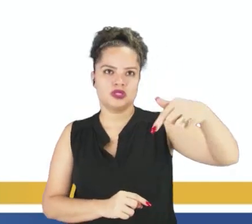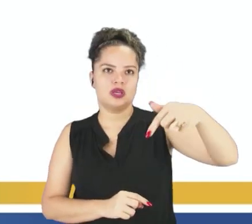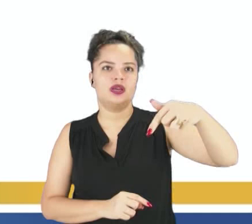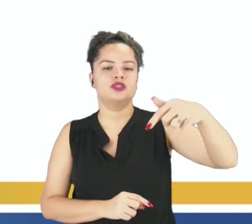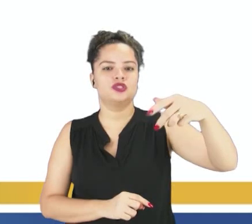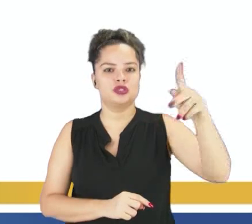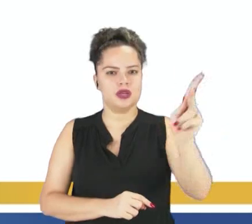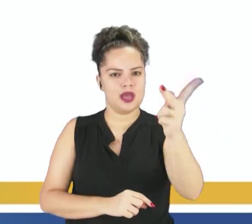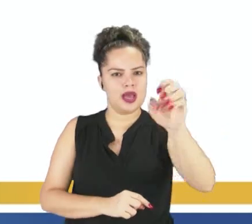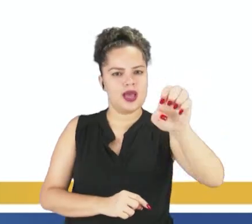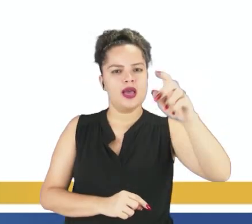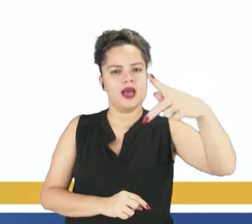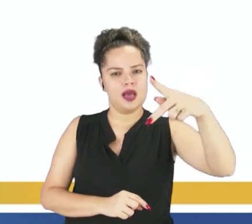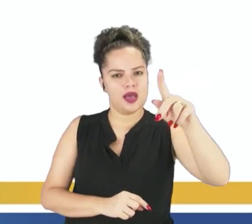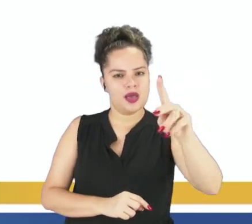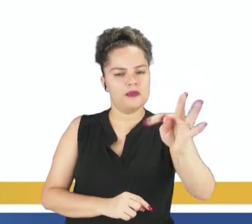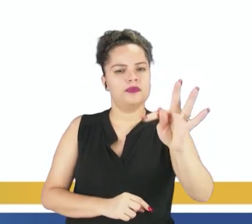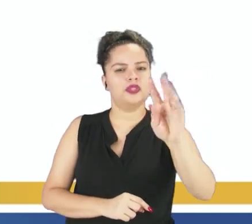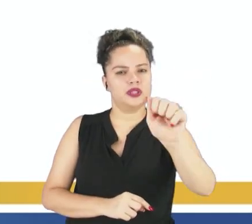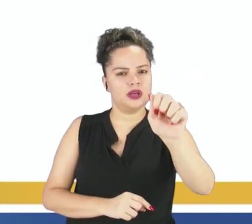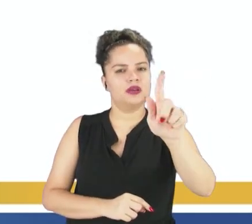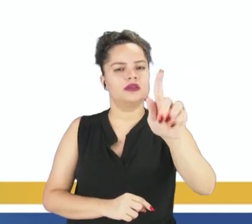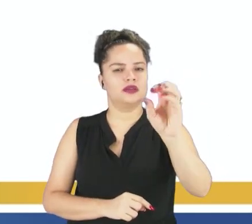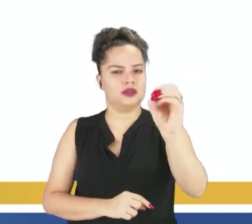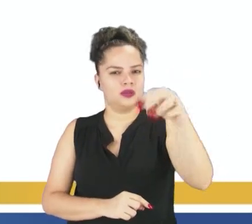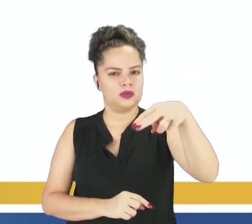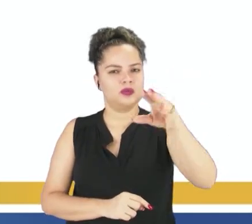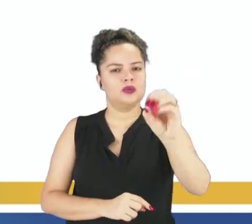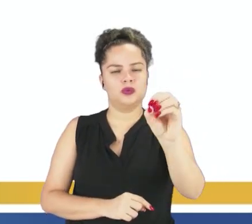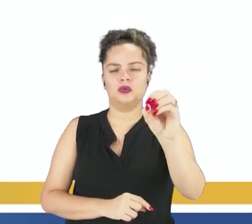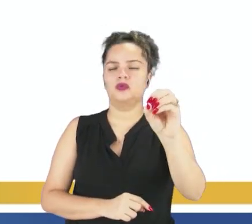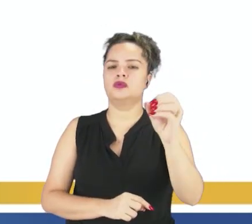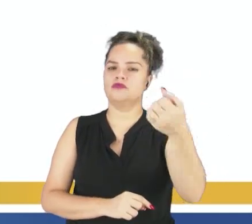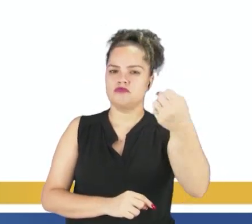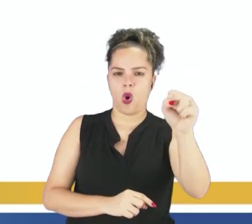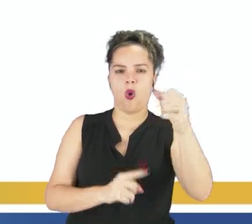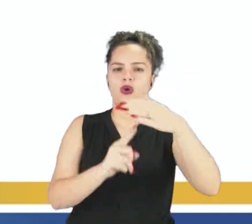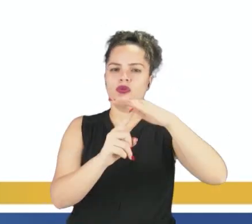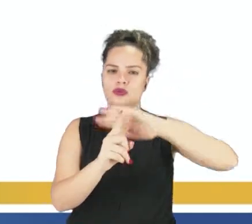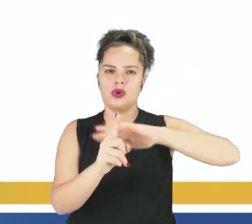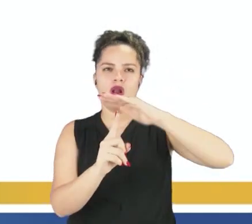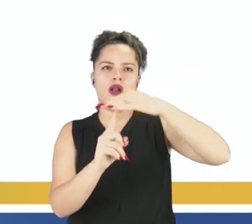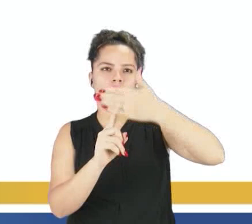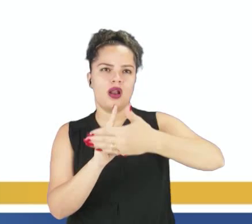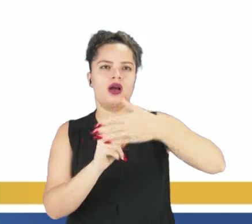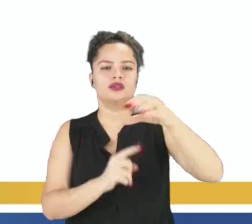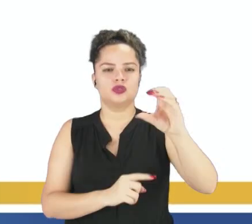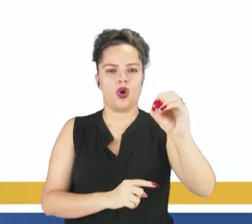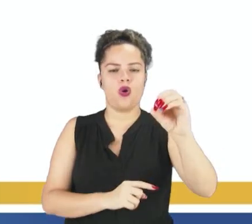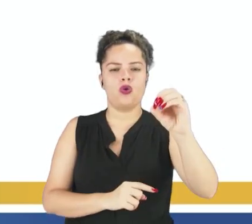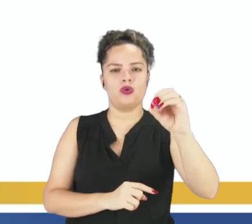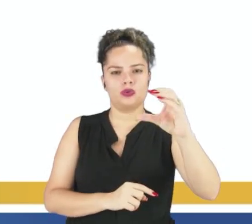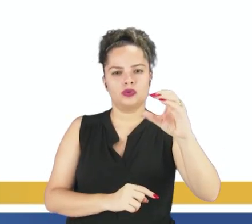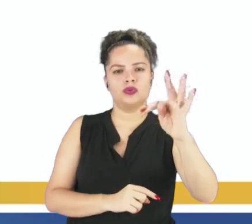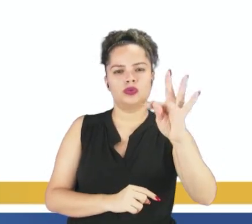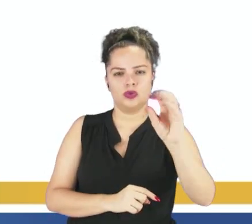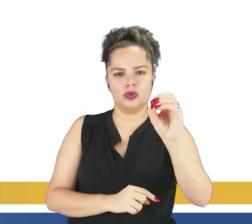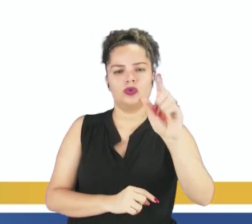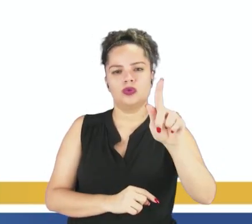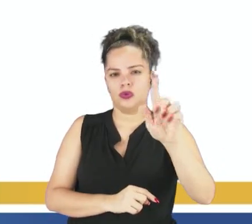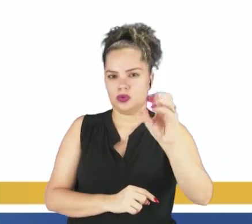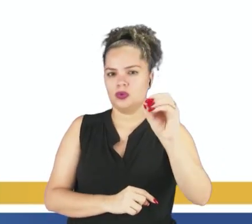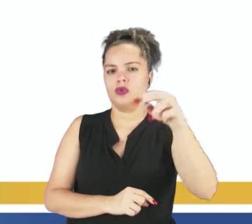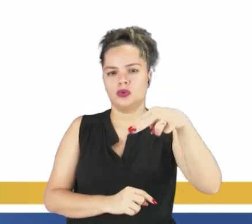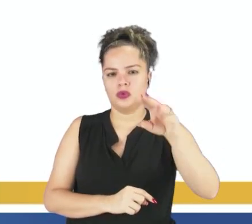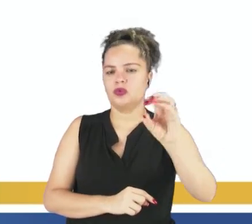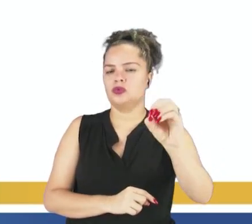lados, ok? Octógono é uma figura que possui 8 lados. Decágono, que possui 10 lados,